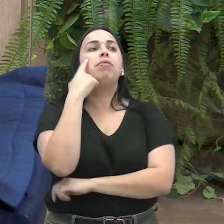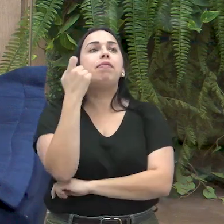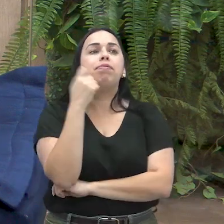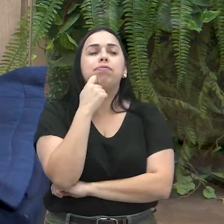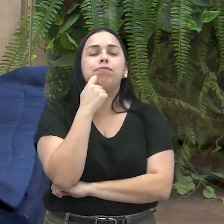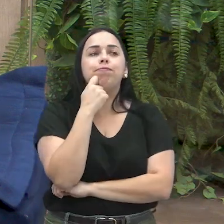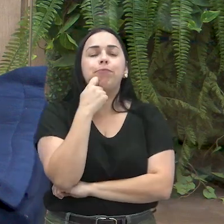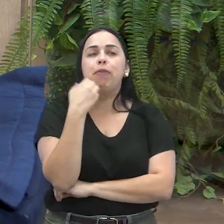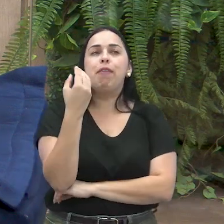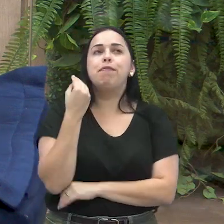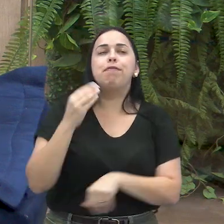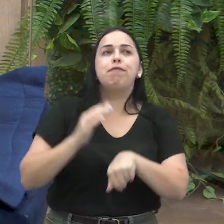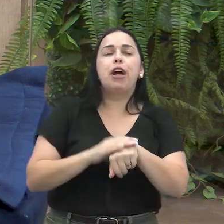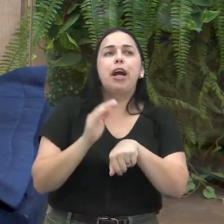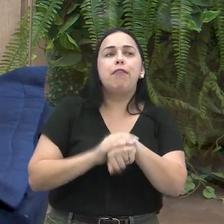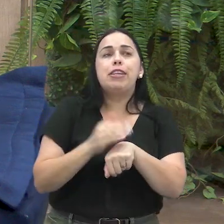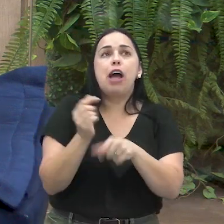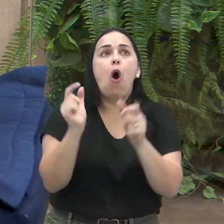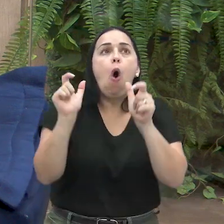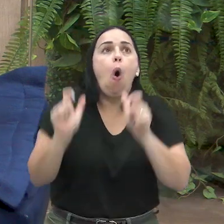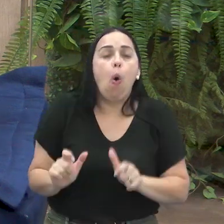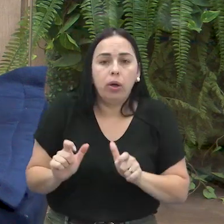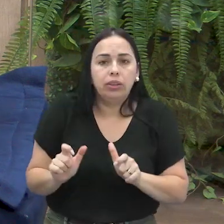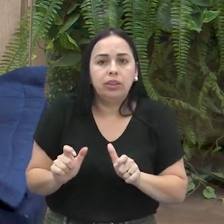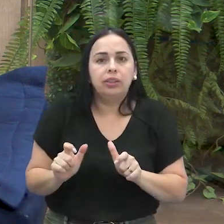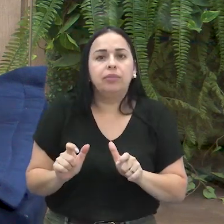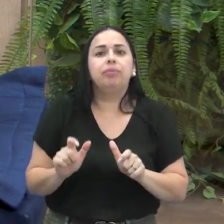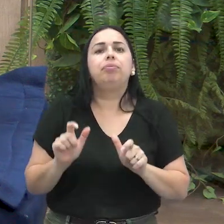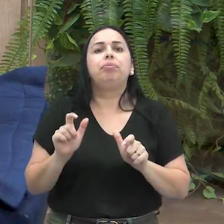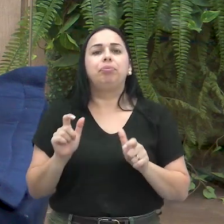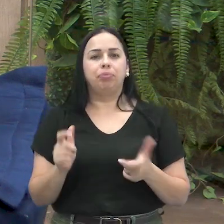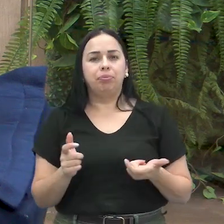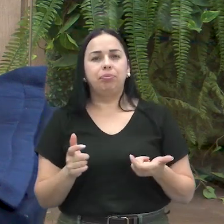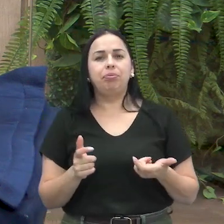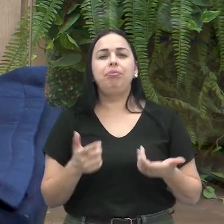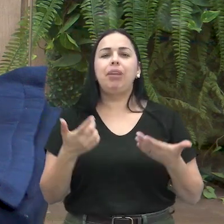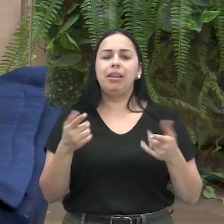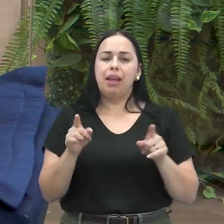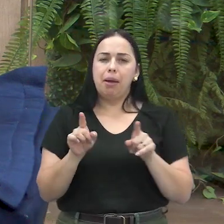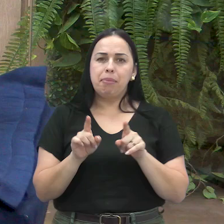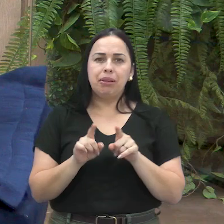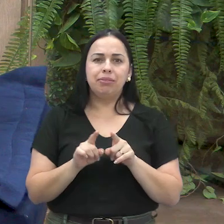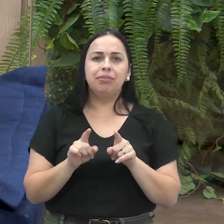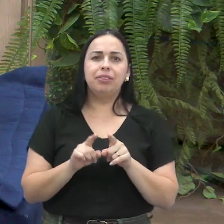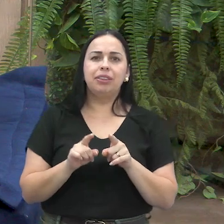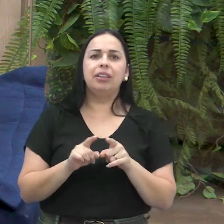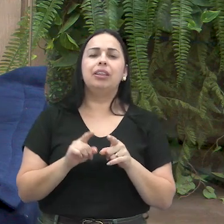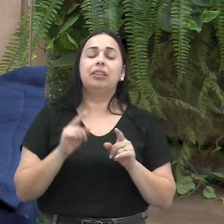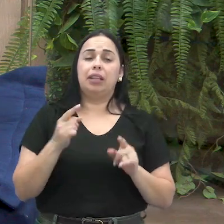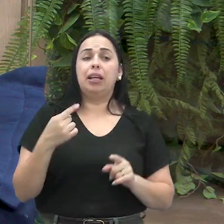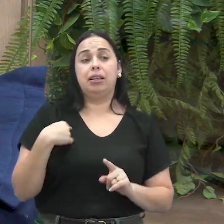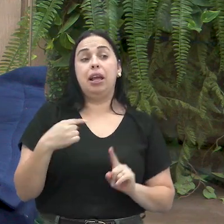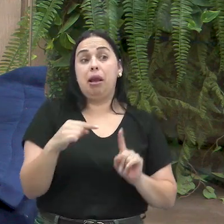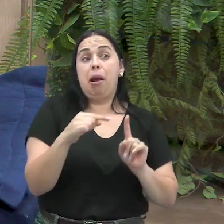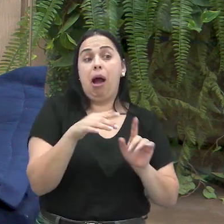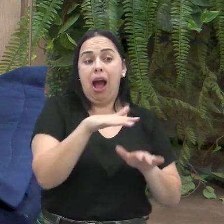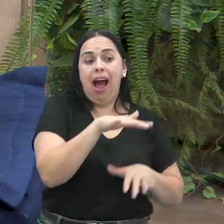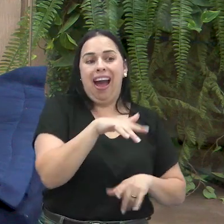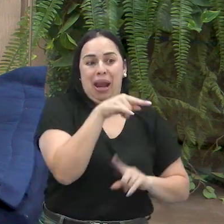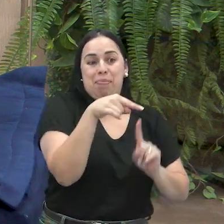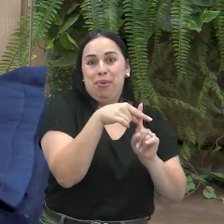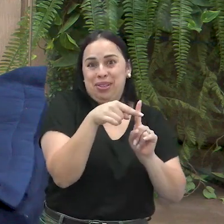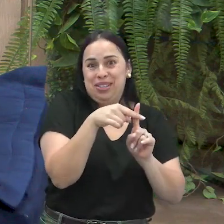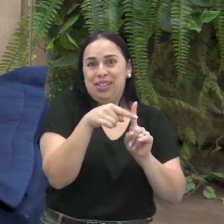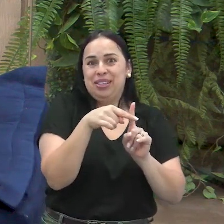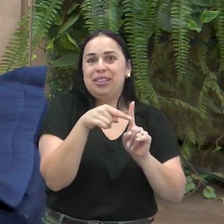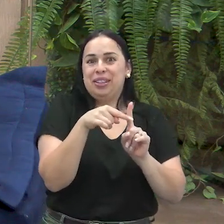a reunião já pensando, vamos fazer aonde, né? Mas é esse lado, né, voltando um pouquinho, né? Como se atende também tem a parte positiva, né? Eu sempre